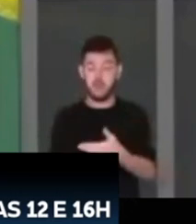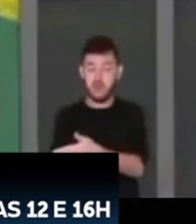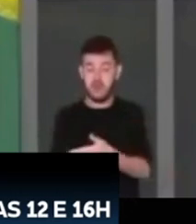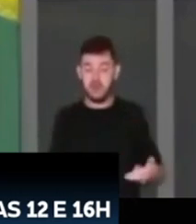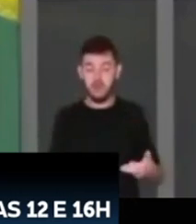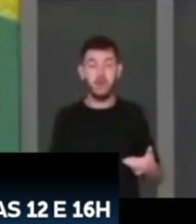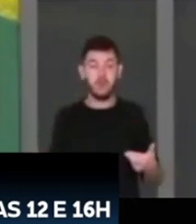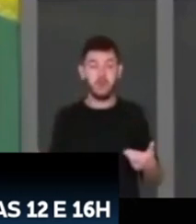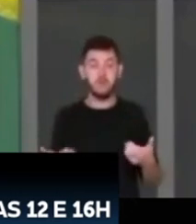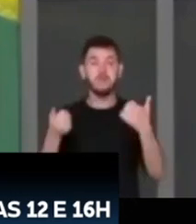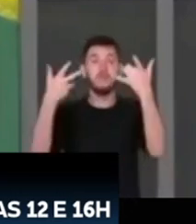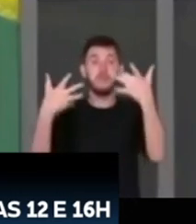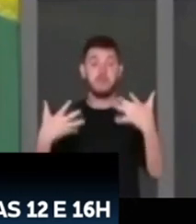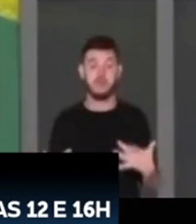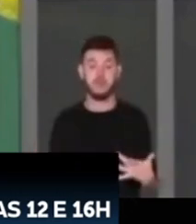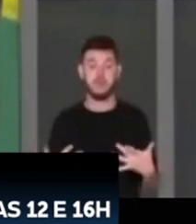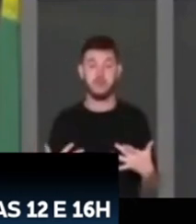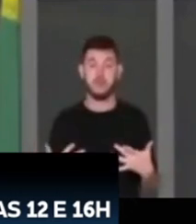trariam